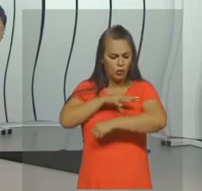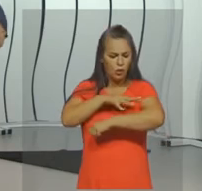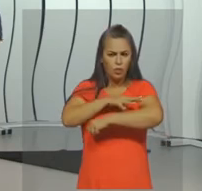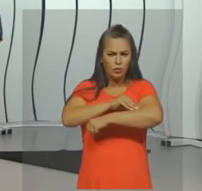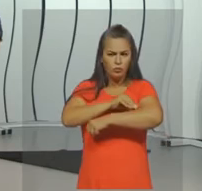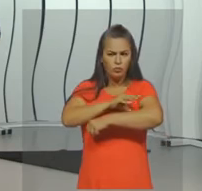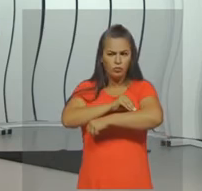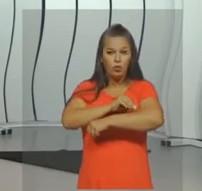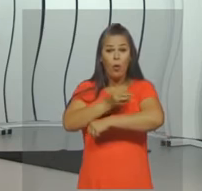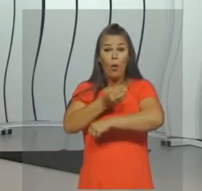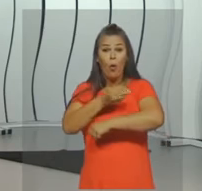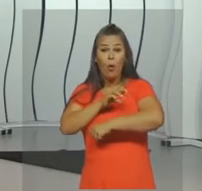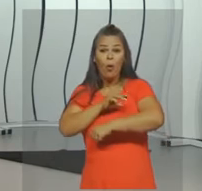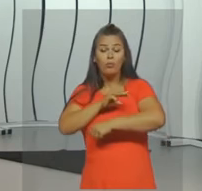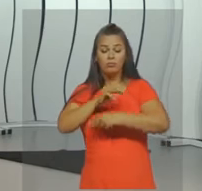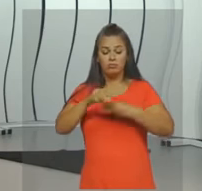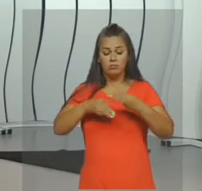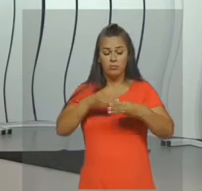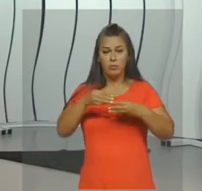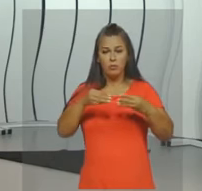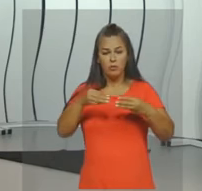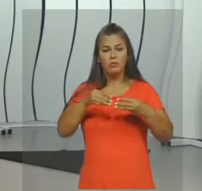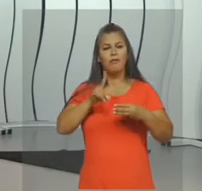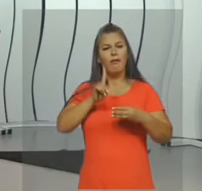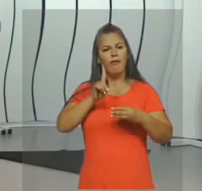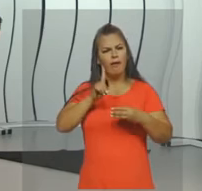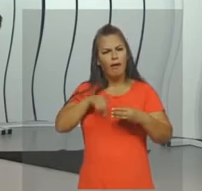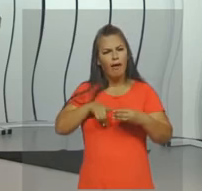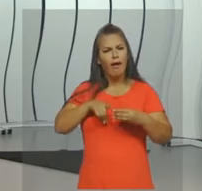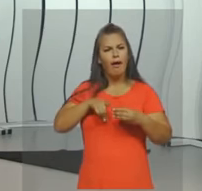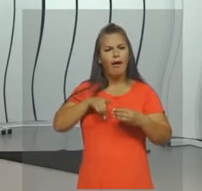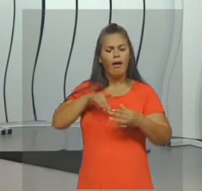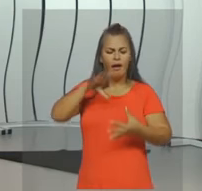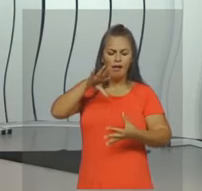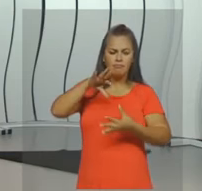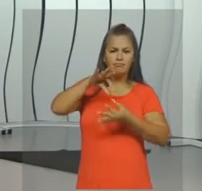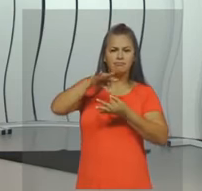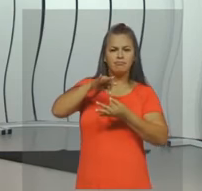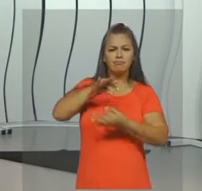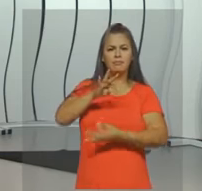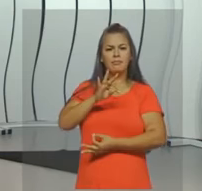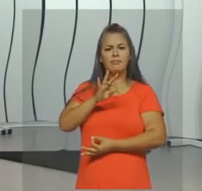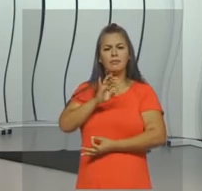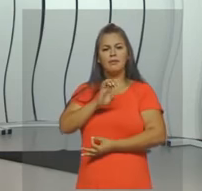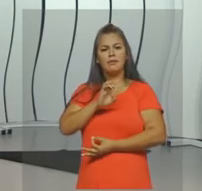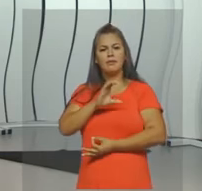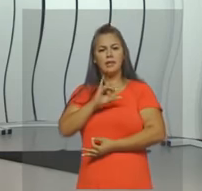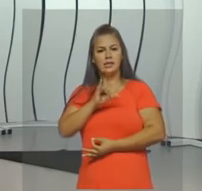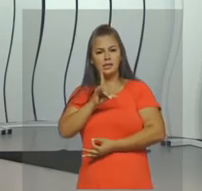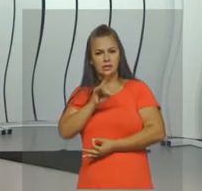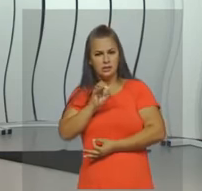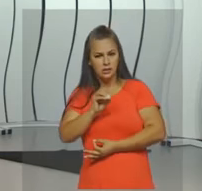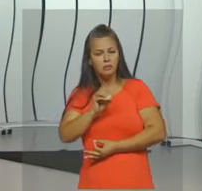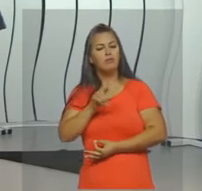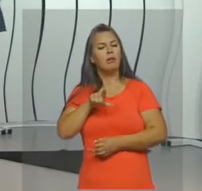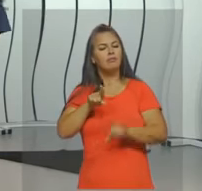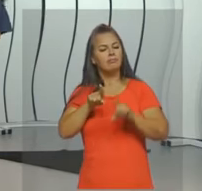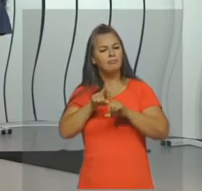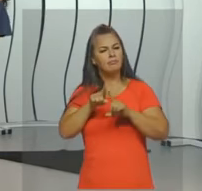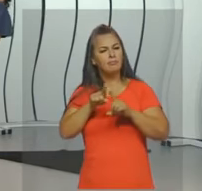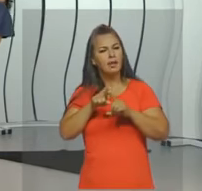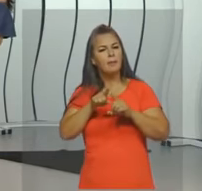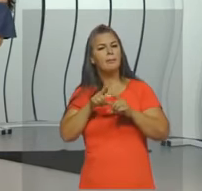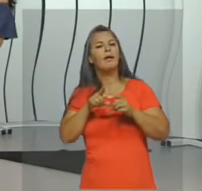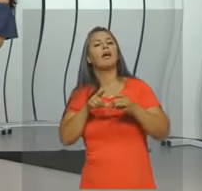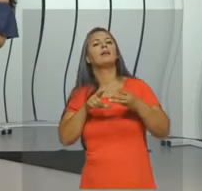por tecido. Se ele é tecido, ele é formado por células, que é a unidade fundamental dos seres vivos. E